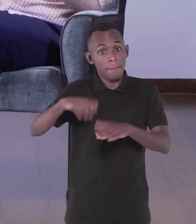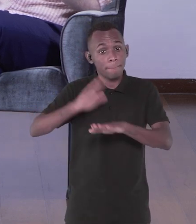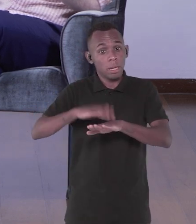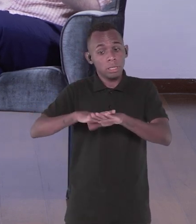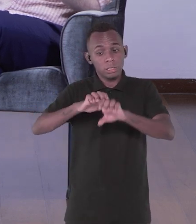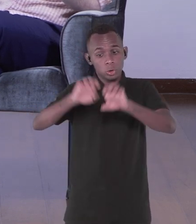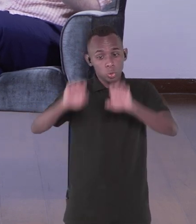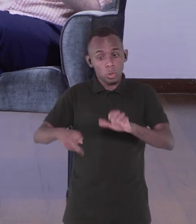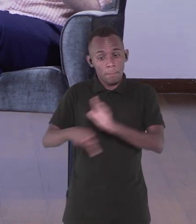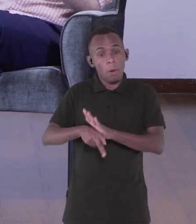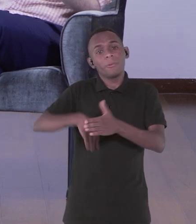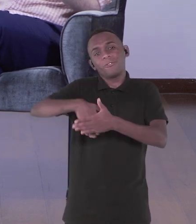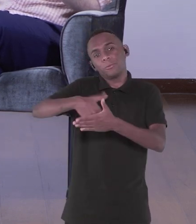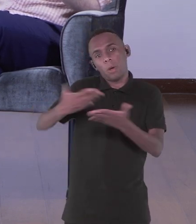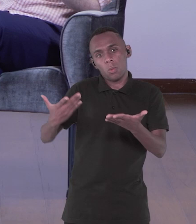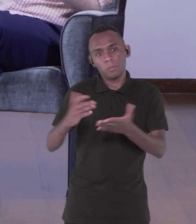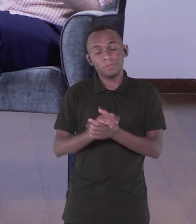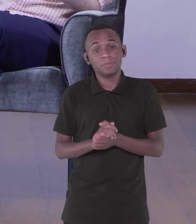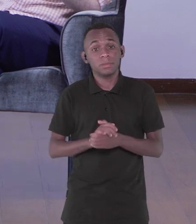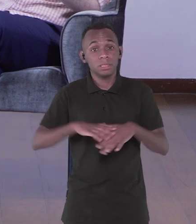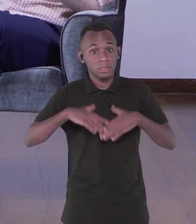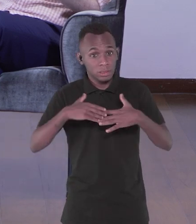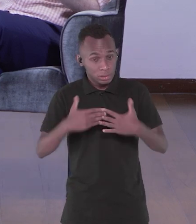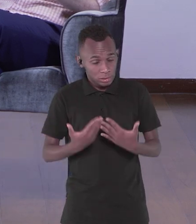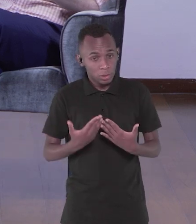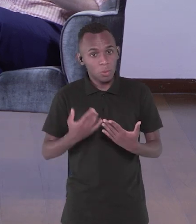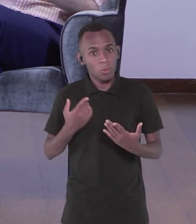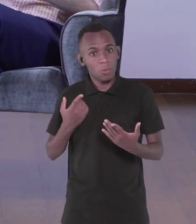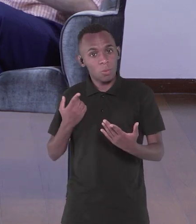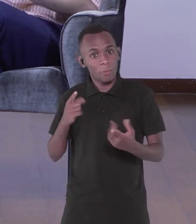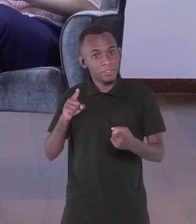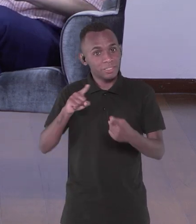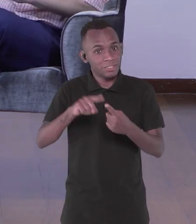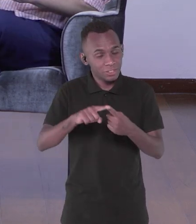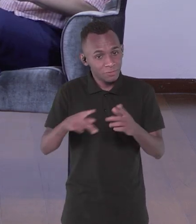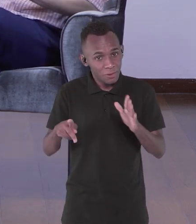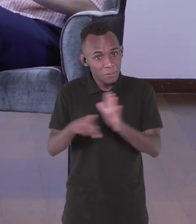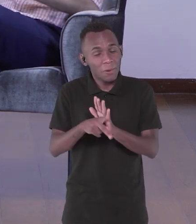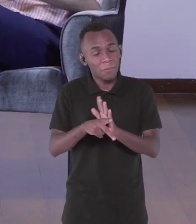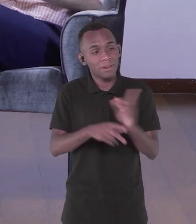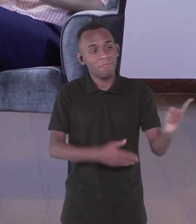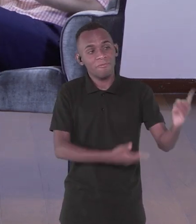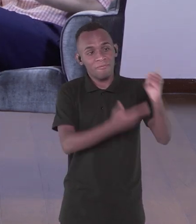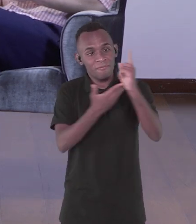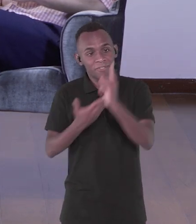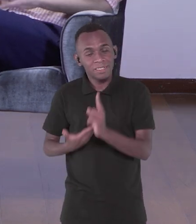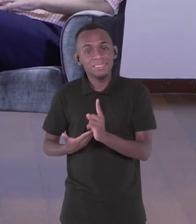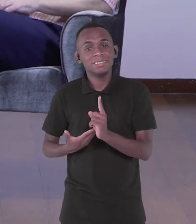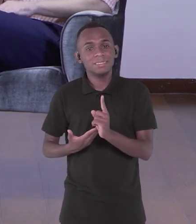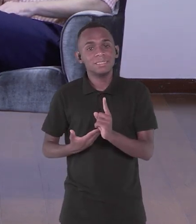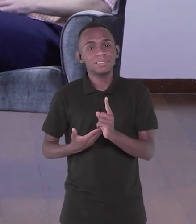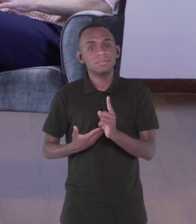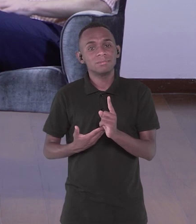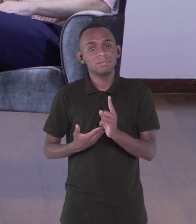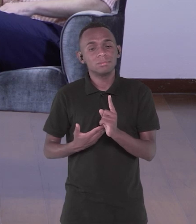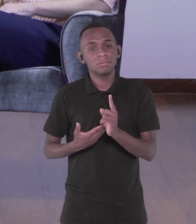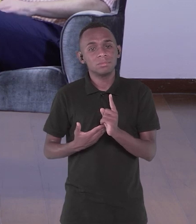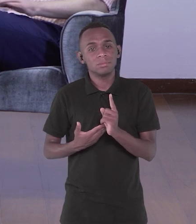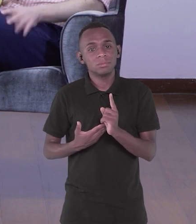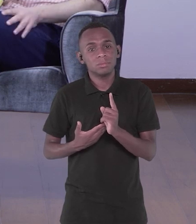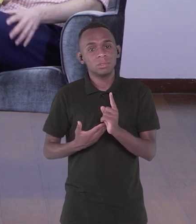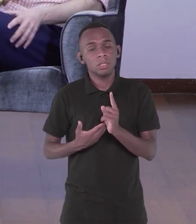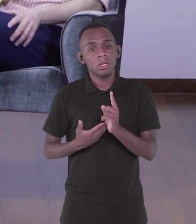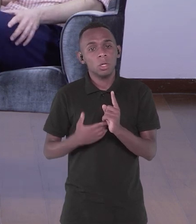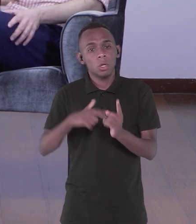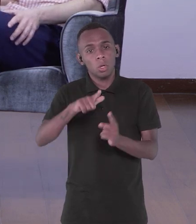futebol. E aí, finalmente, o motivo da sua vinda, teoricamente, né? Que é o livro Luto, Reflexões